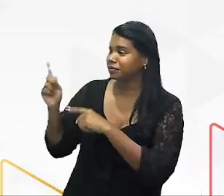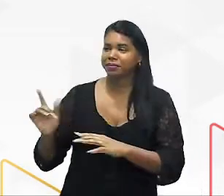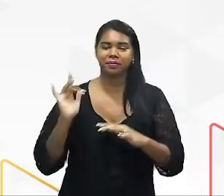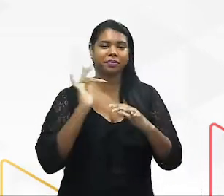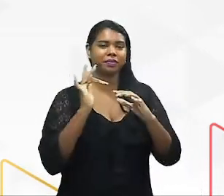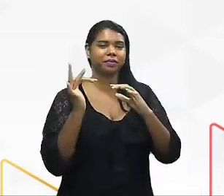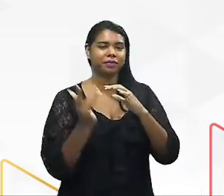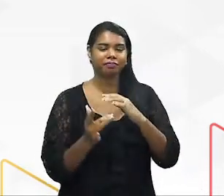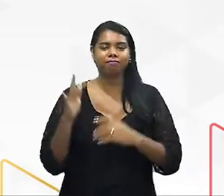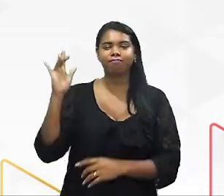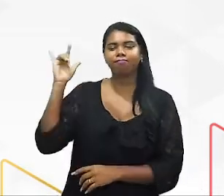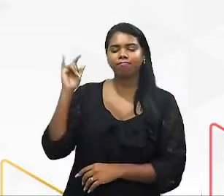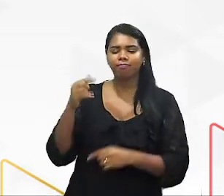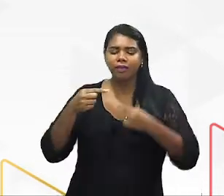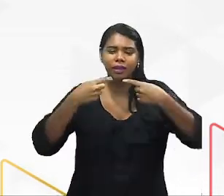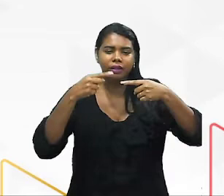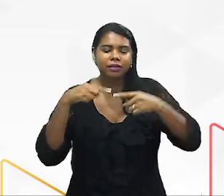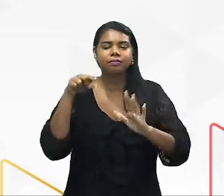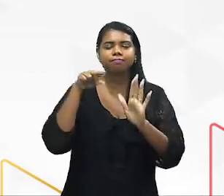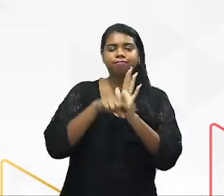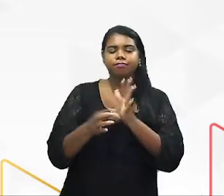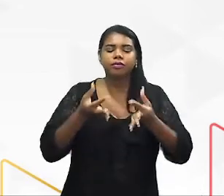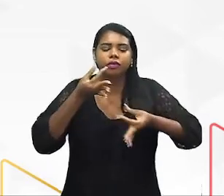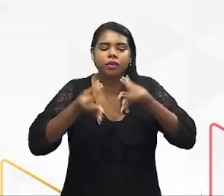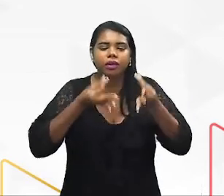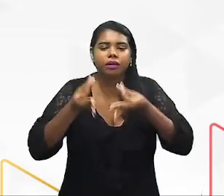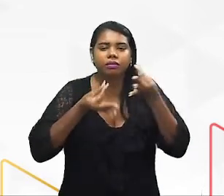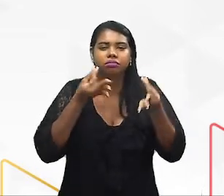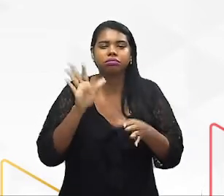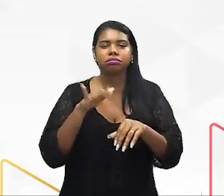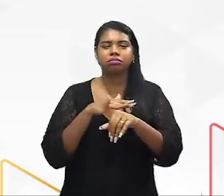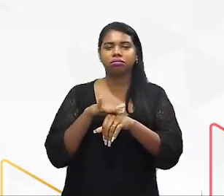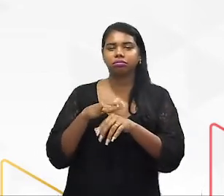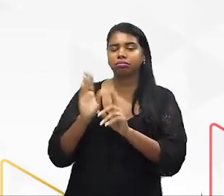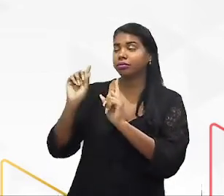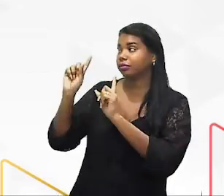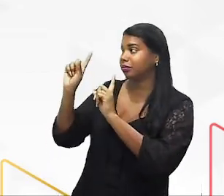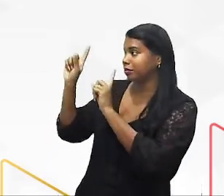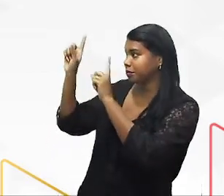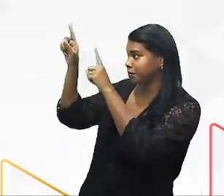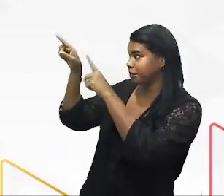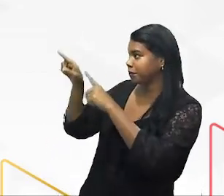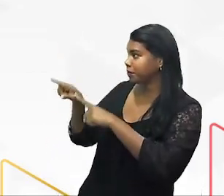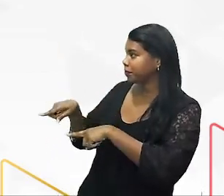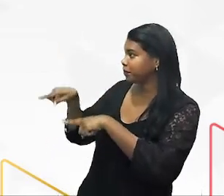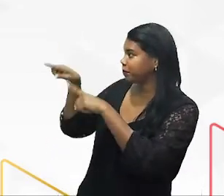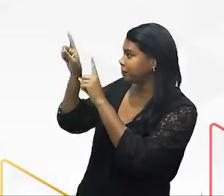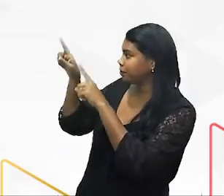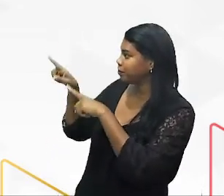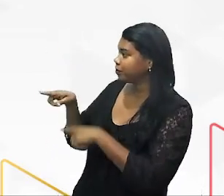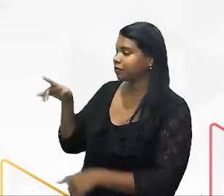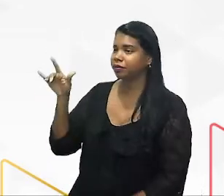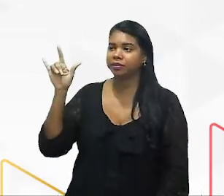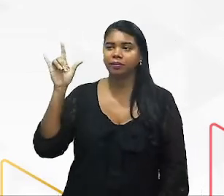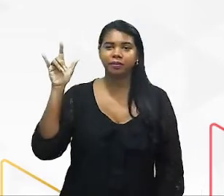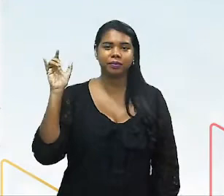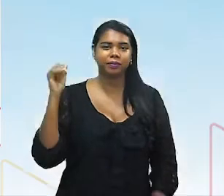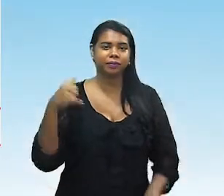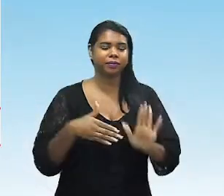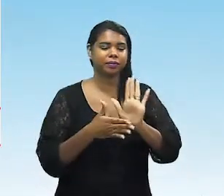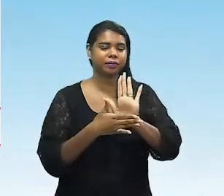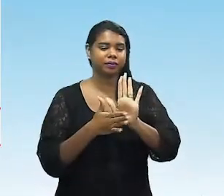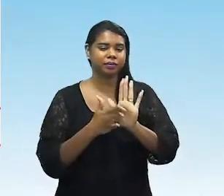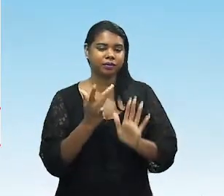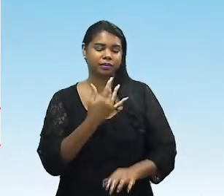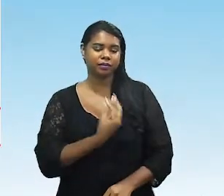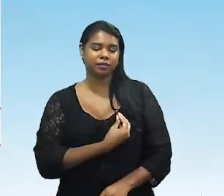algum questionamento, alguma sugestão, comentário, nesse Instagram, o teu Projeto de Vida,